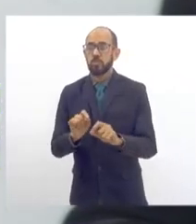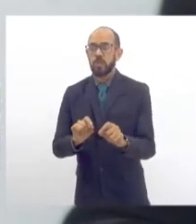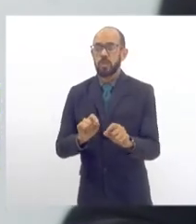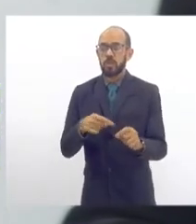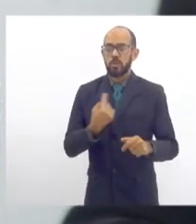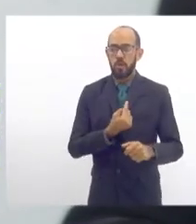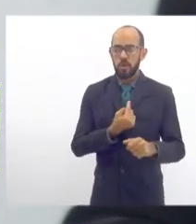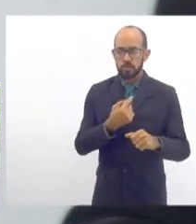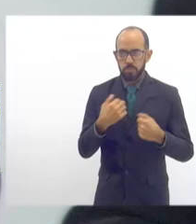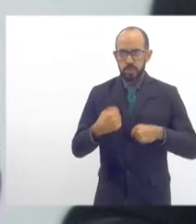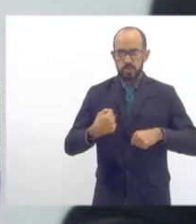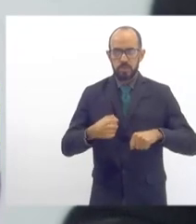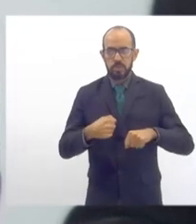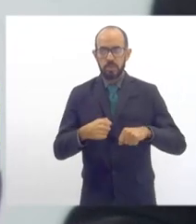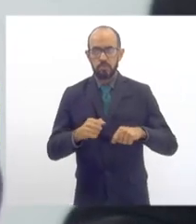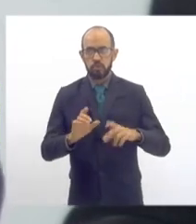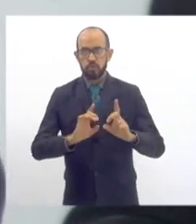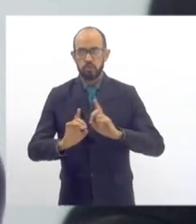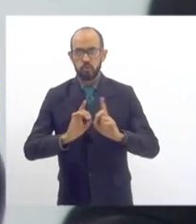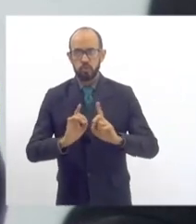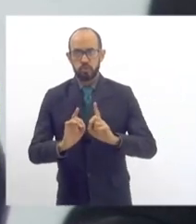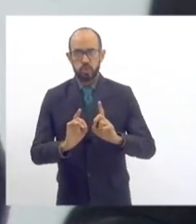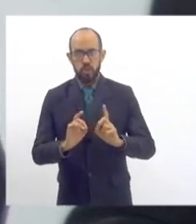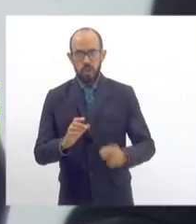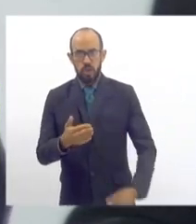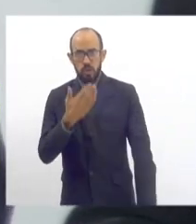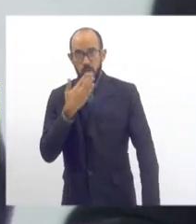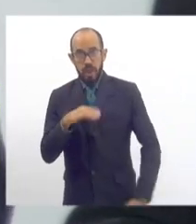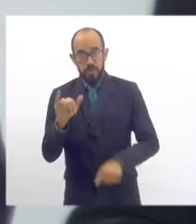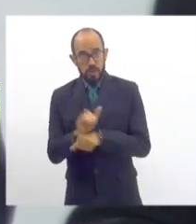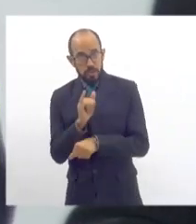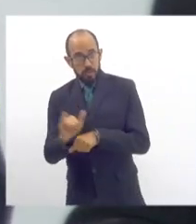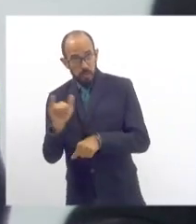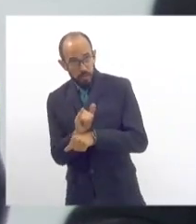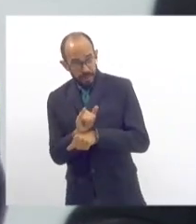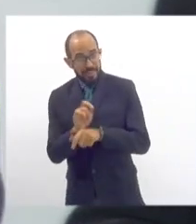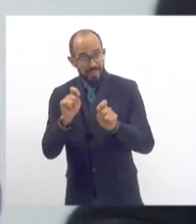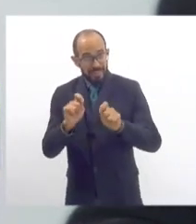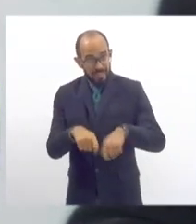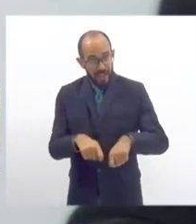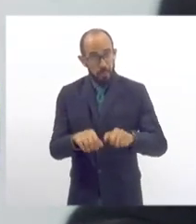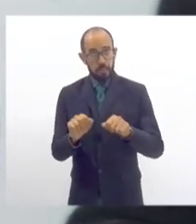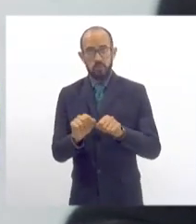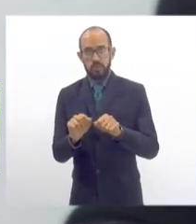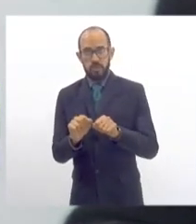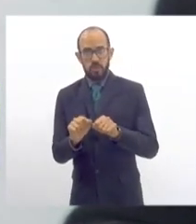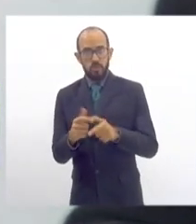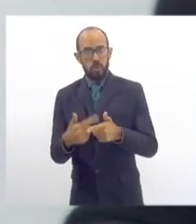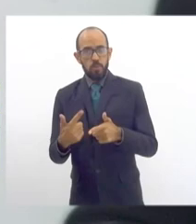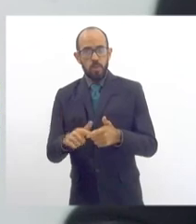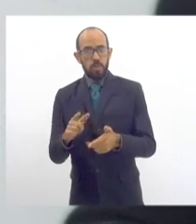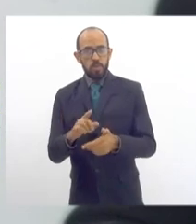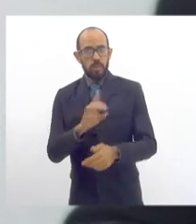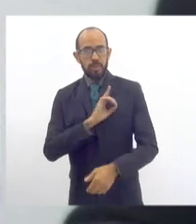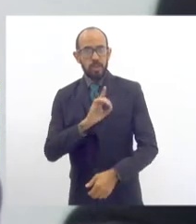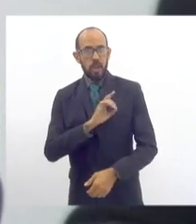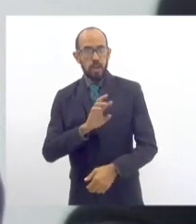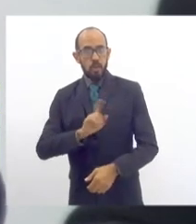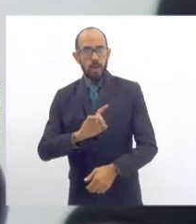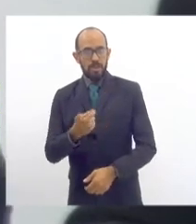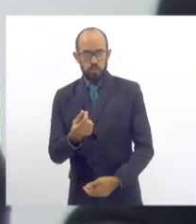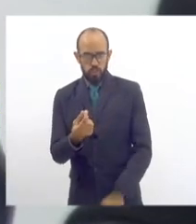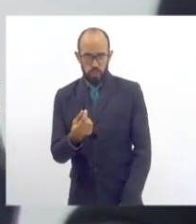precisa discutir quais são as possibilidades de viabilidade. O problema do Detran não é dinheiro. O Detran tem